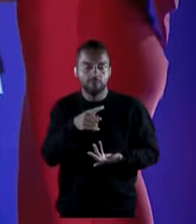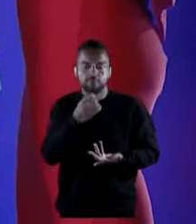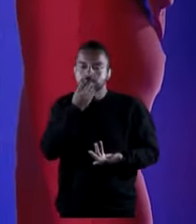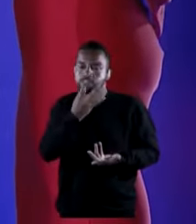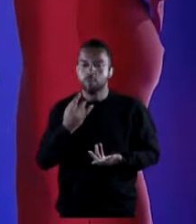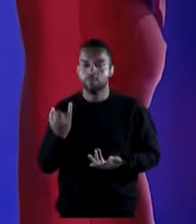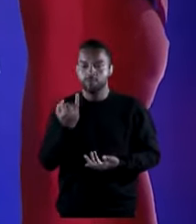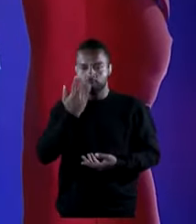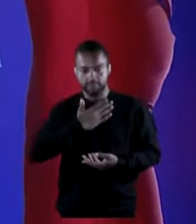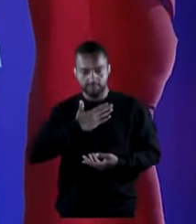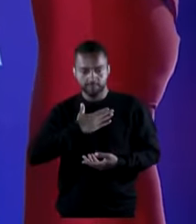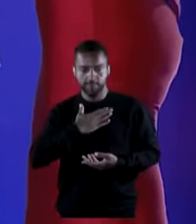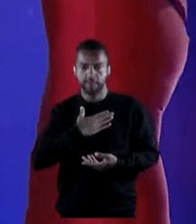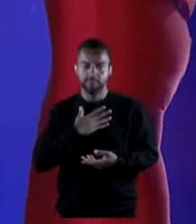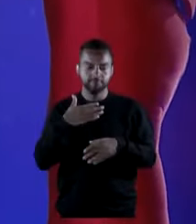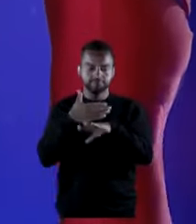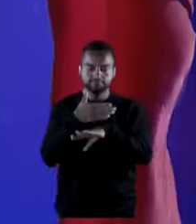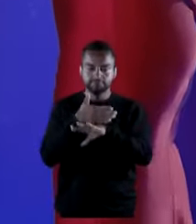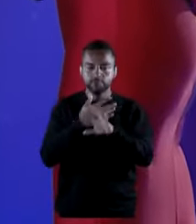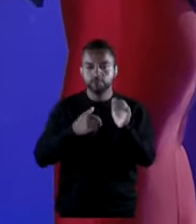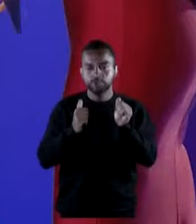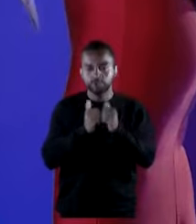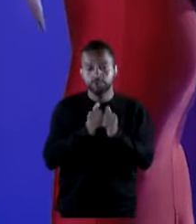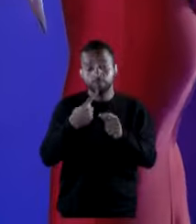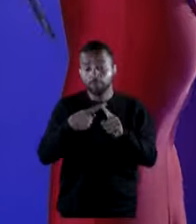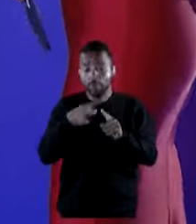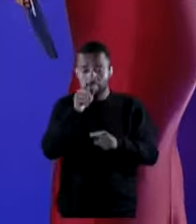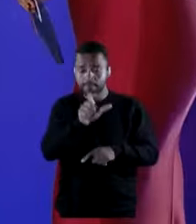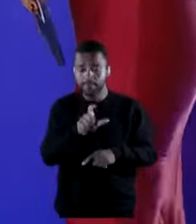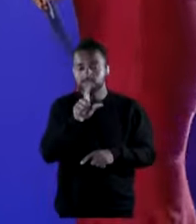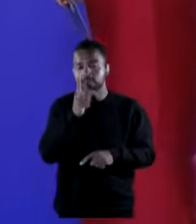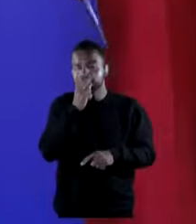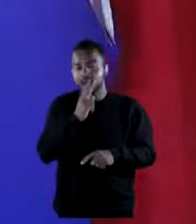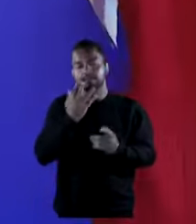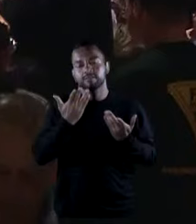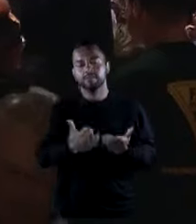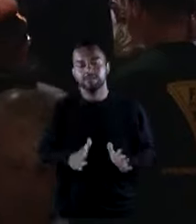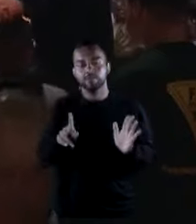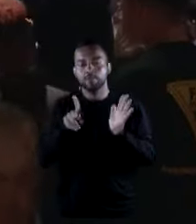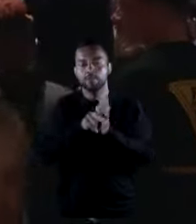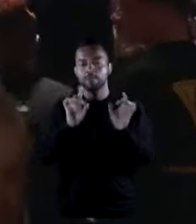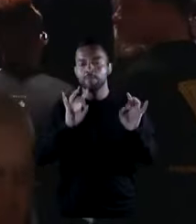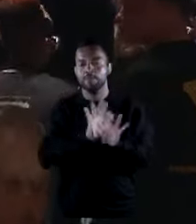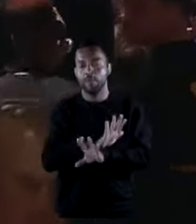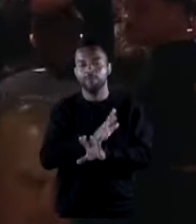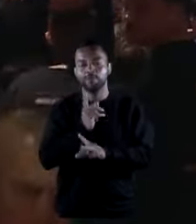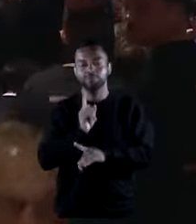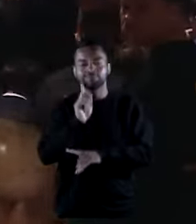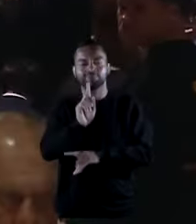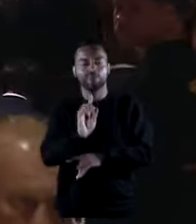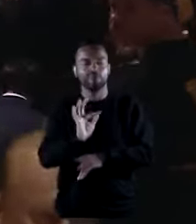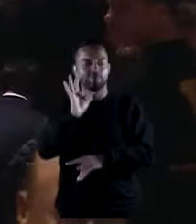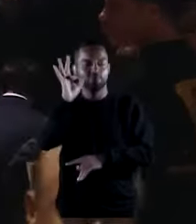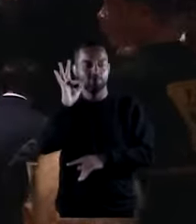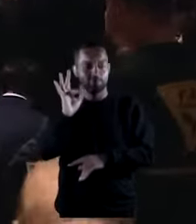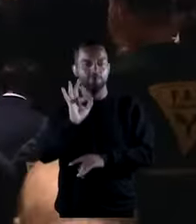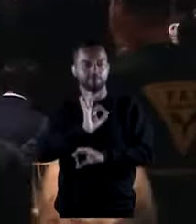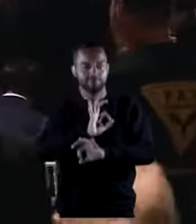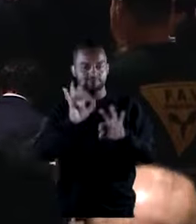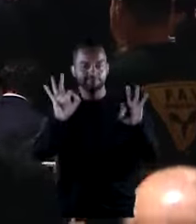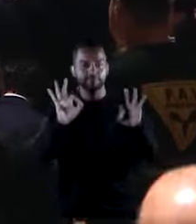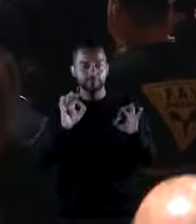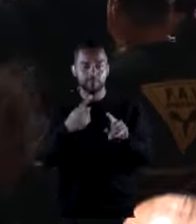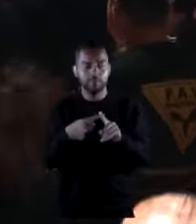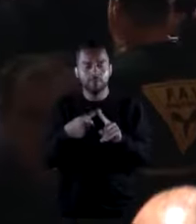jogadores especiais, estrelas que nasceram para brilhar. Veloso também, né? Reconhecia? Também. Tem uns que